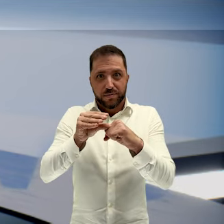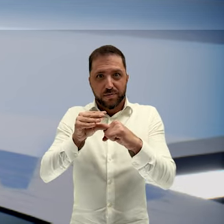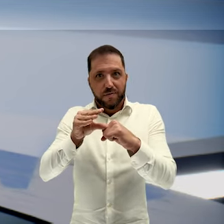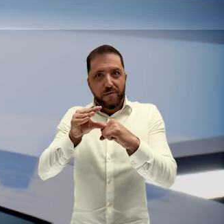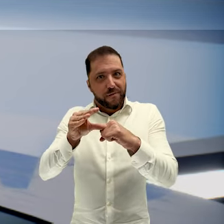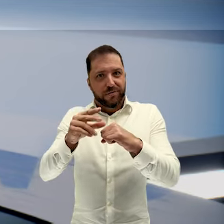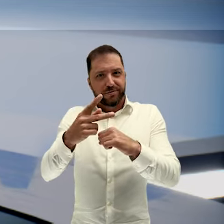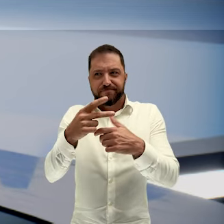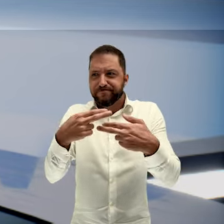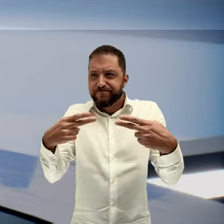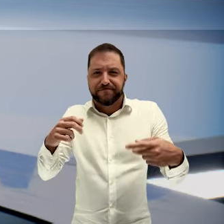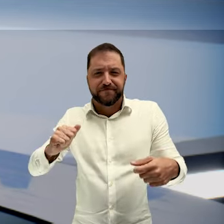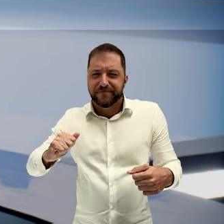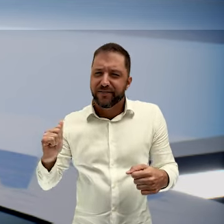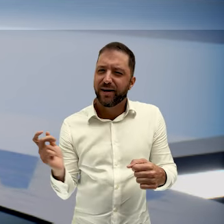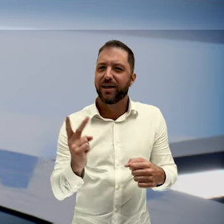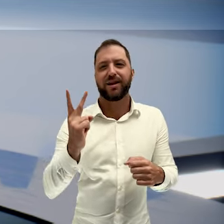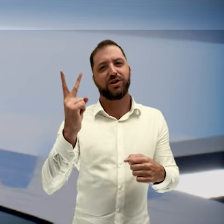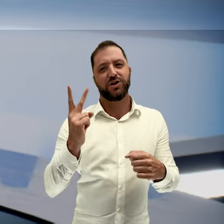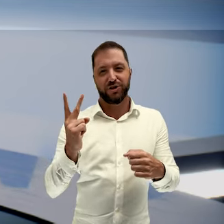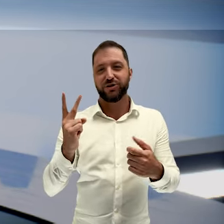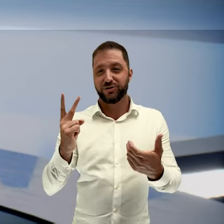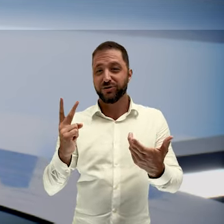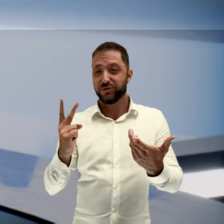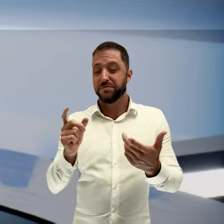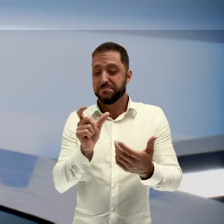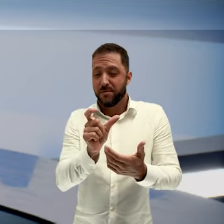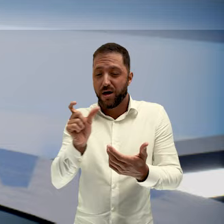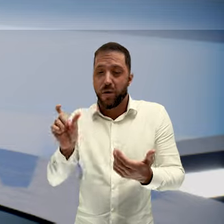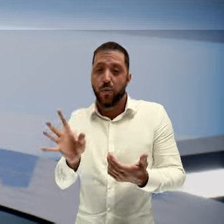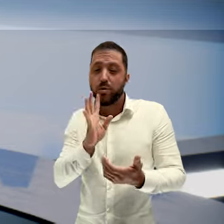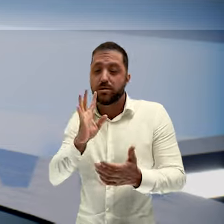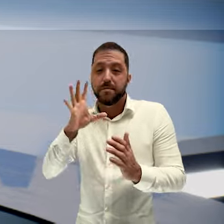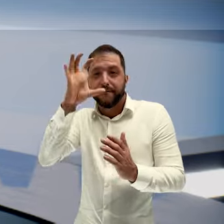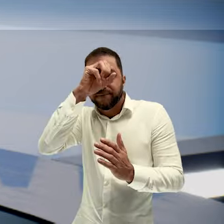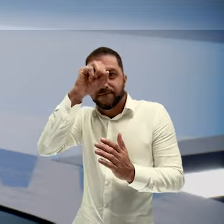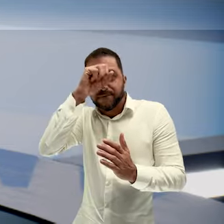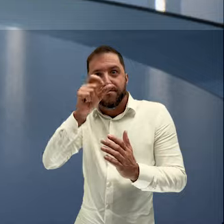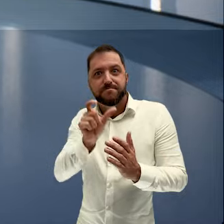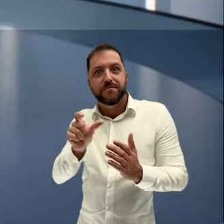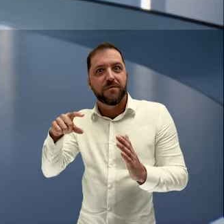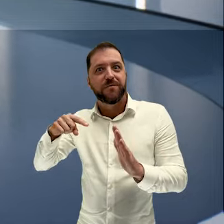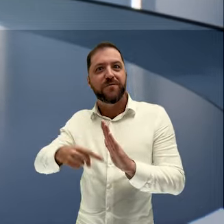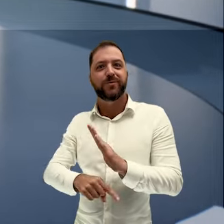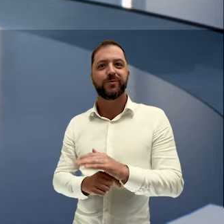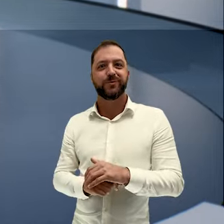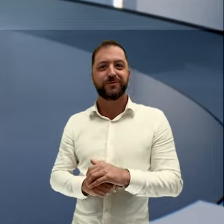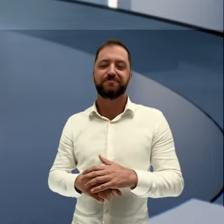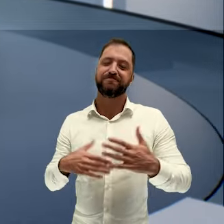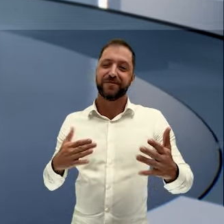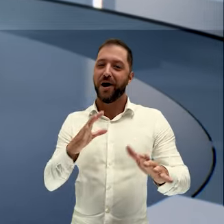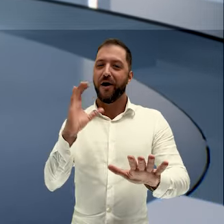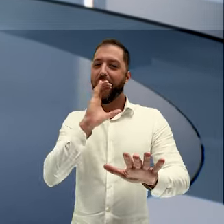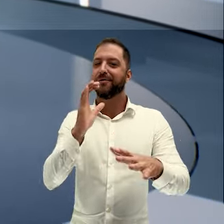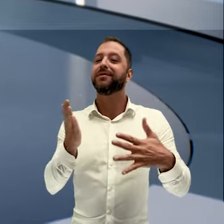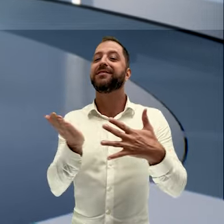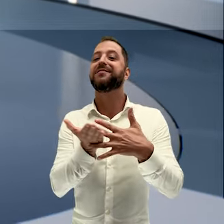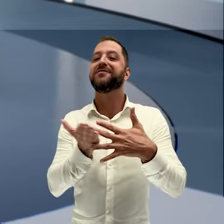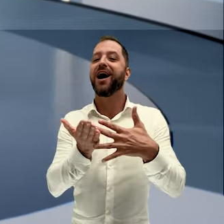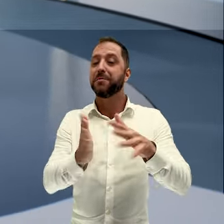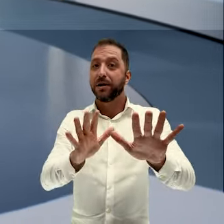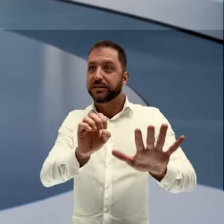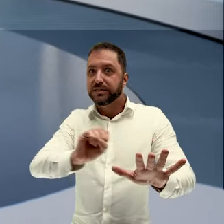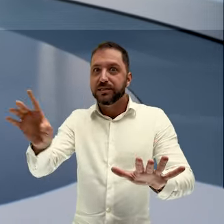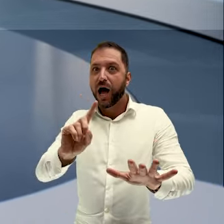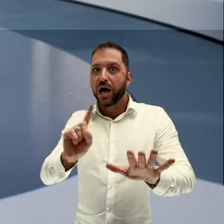e informações valiosas, e a gente aumenta aí o nosso vocabulário também, viu? Agora a gente vai para uma pausa que é bem rapidinha,